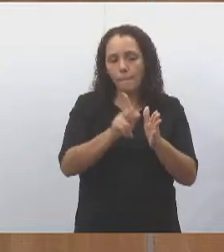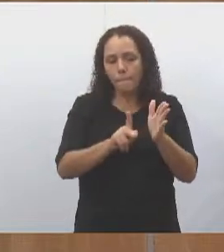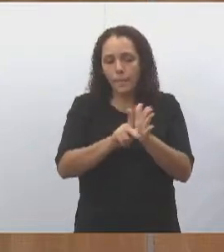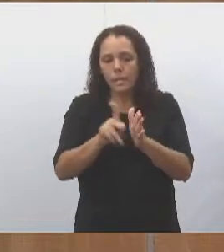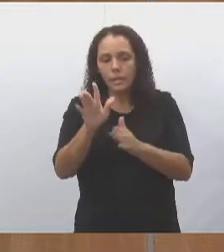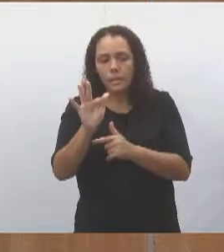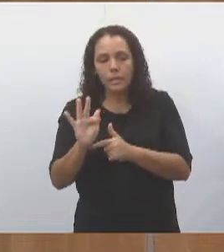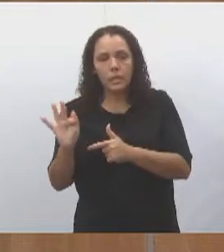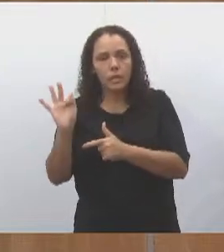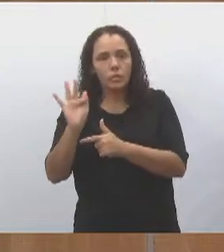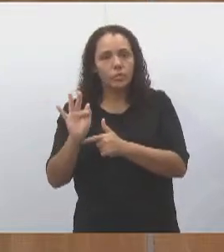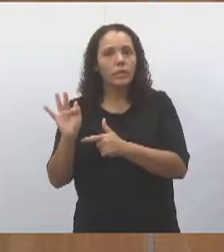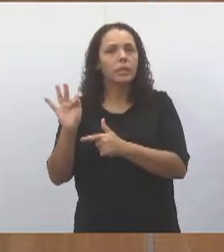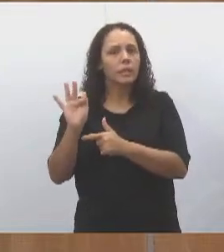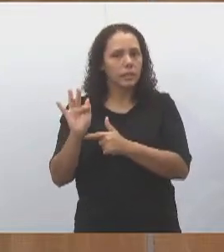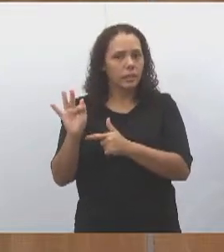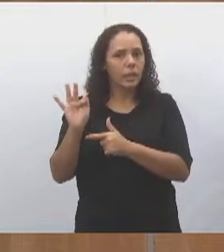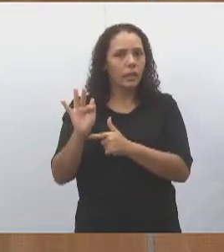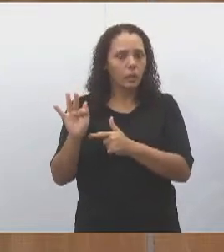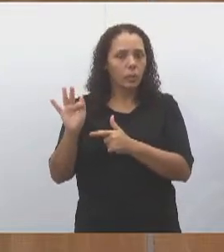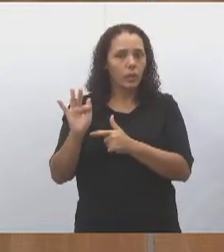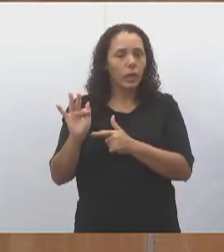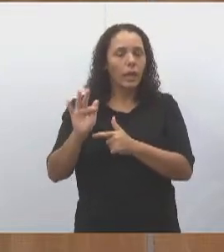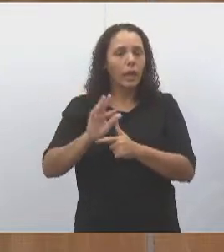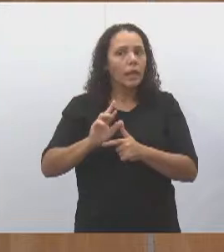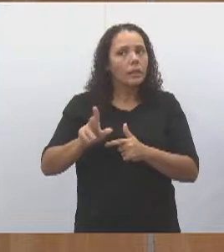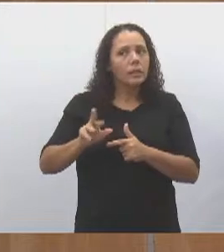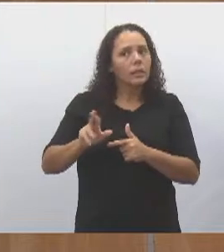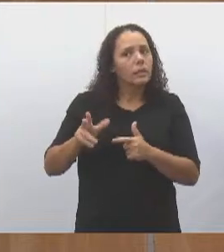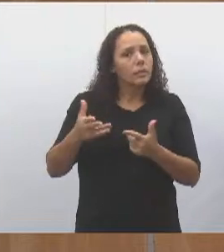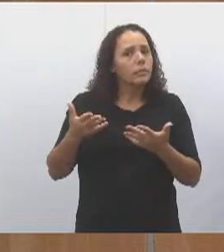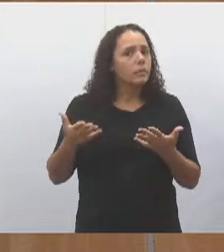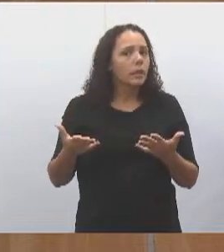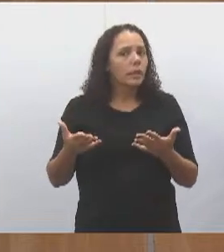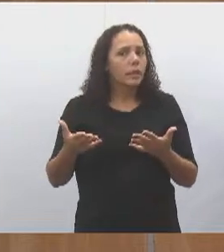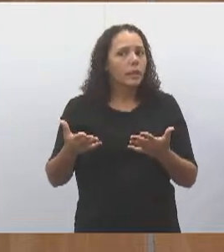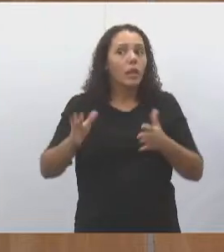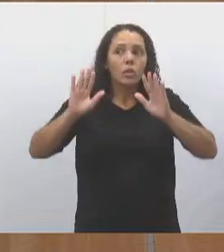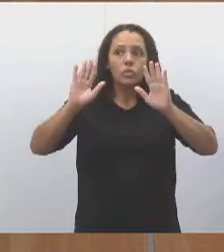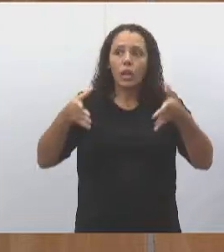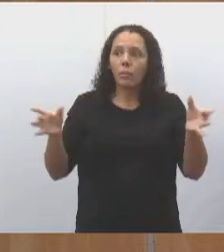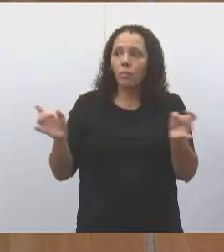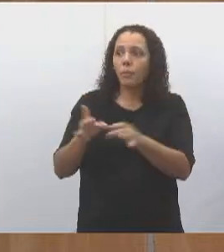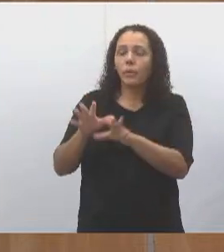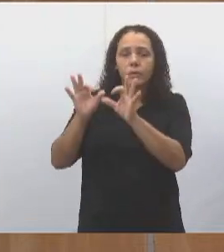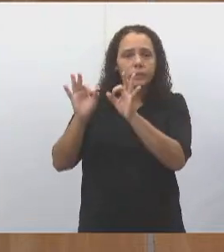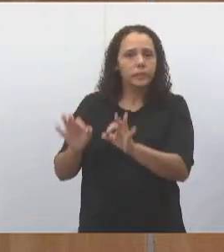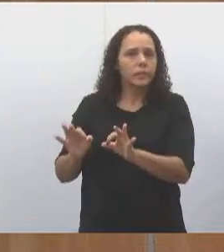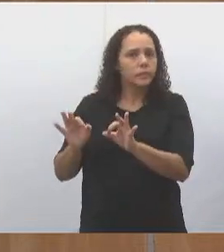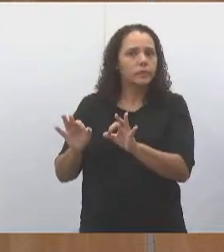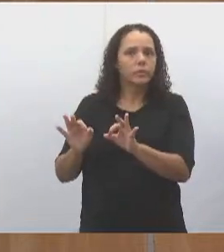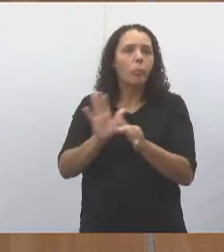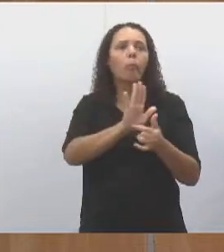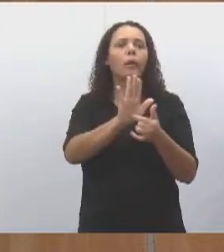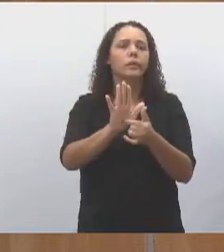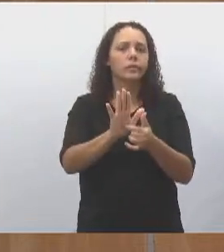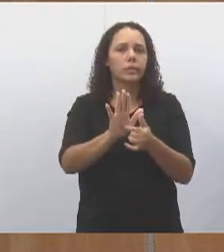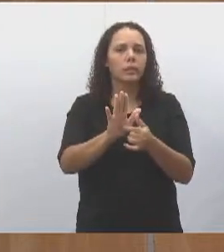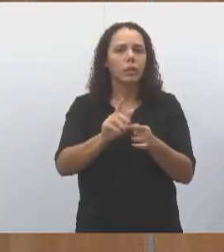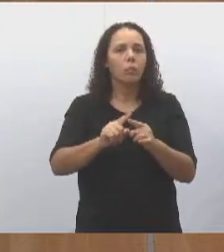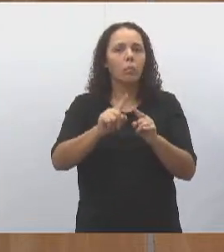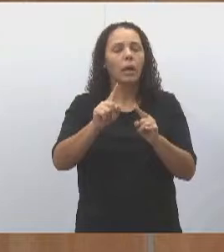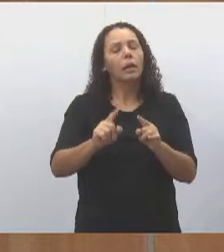que será pleiteado. Então, não é algo que a gente pode contar com o recurso do Tesouro. Então, mas correto,